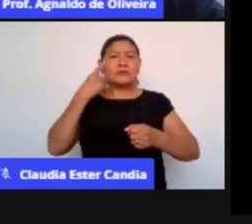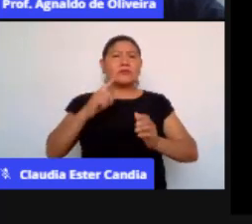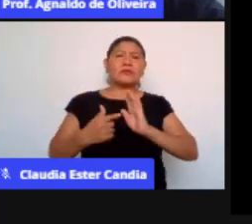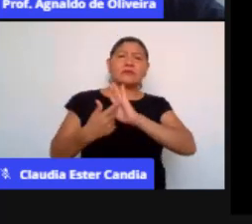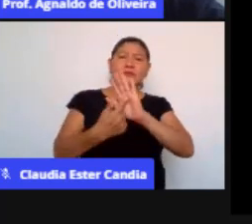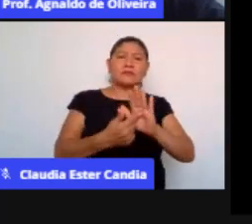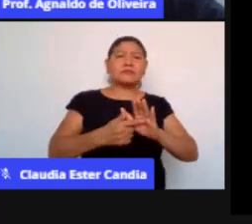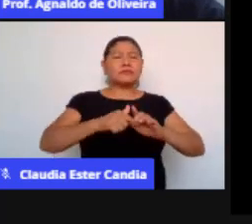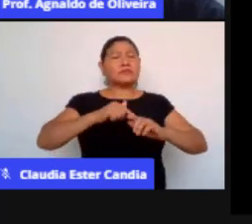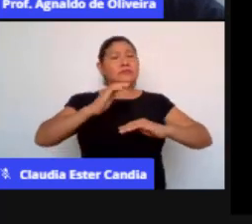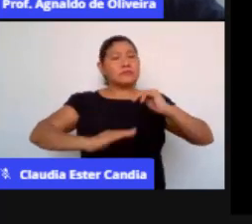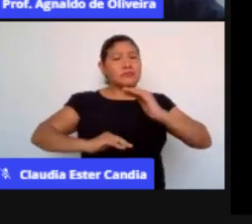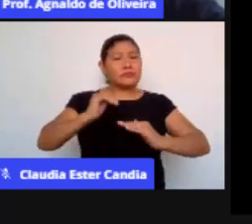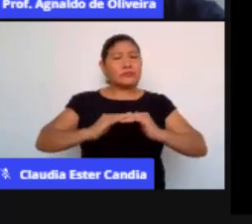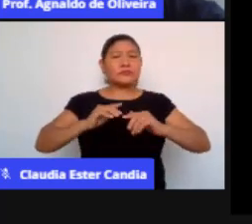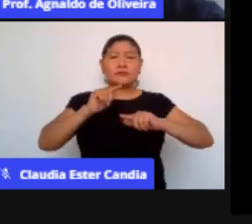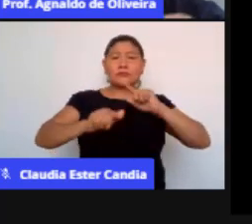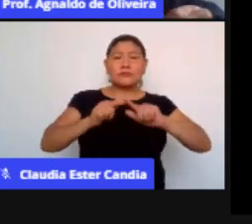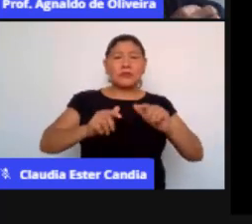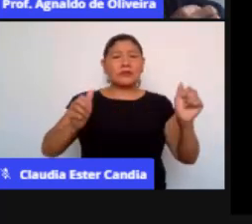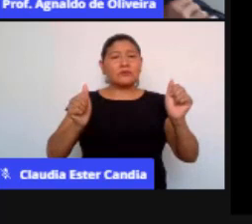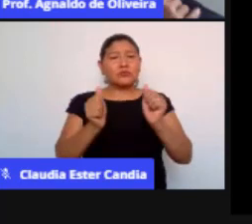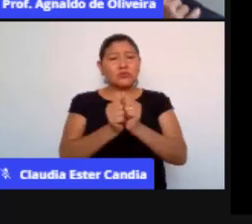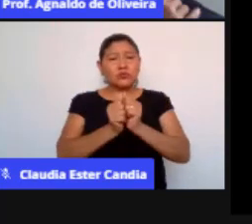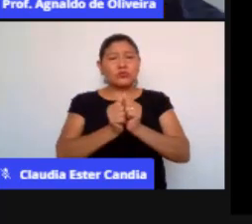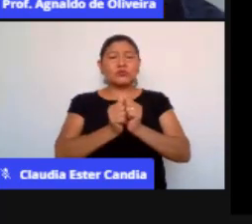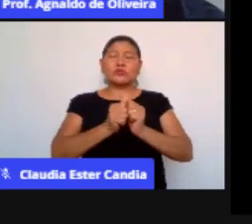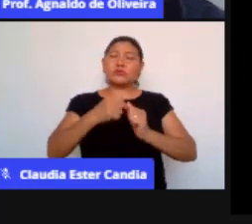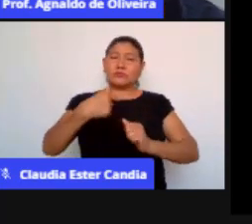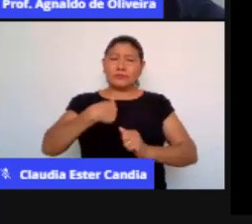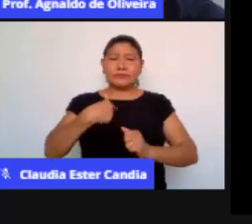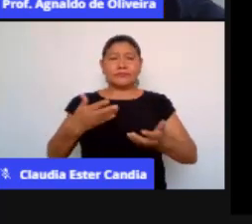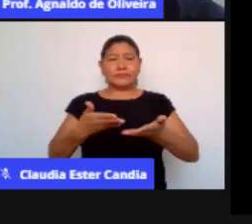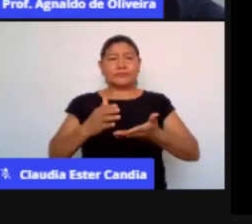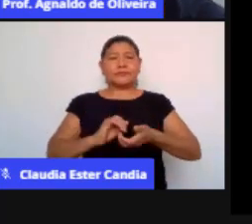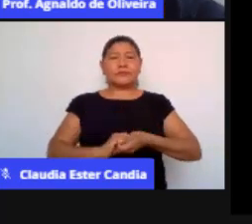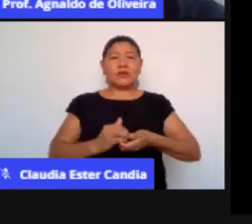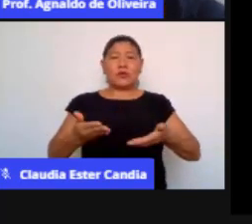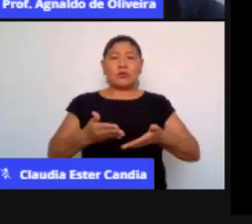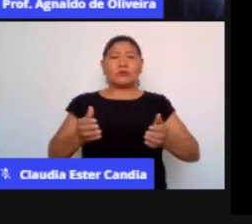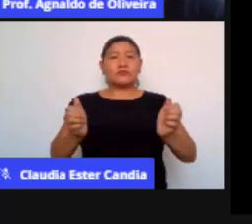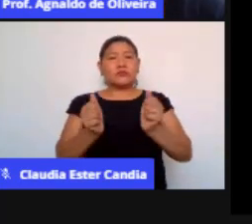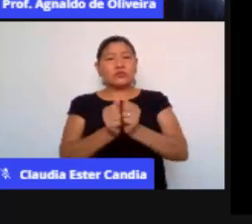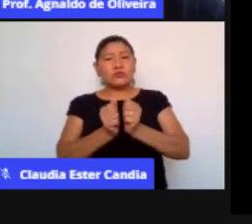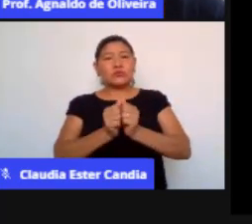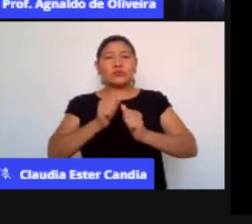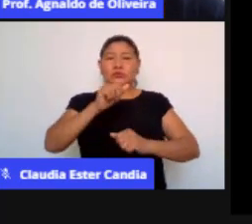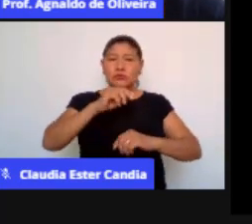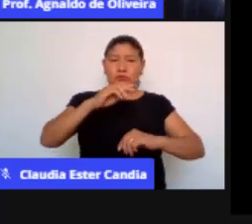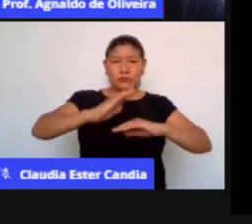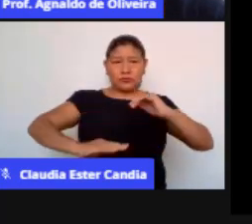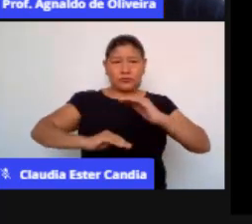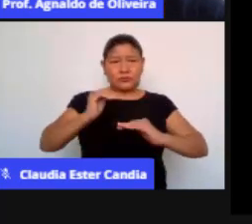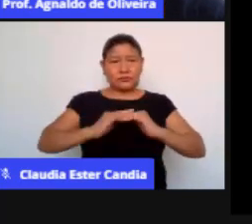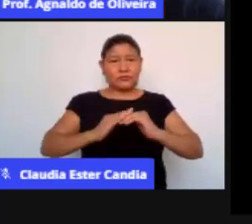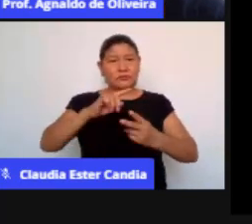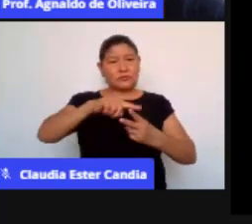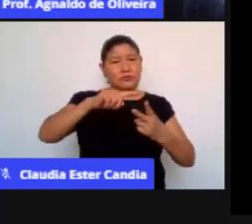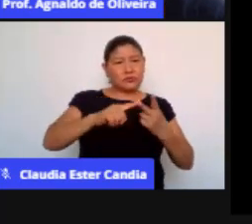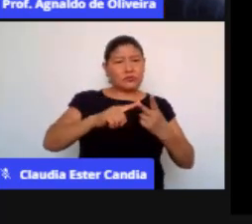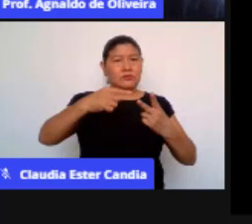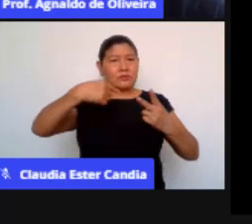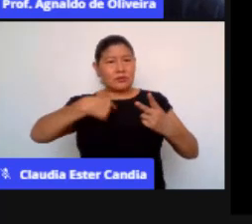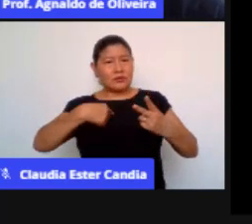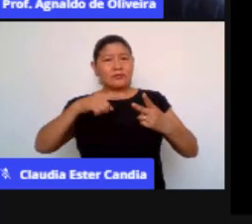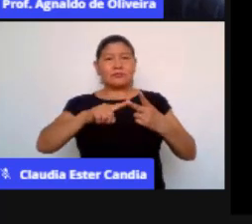dela, e eu, Pablo. Então, hoje estamos eu e o Agnaldo aqui, e no momento desse vocês estarão